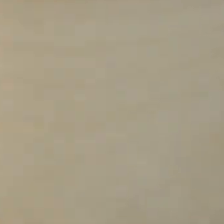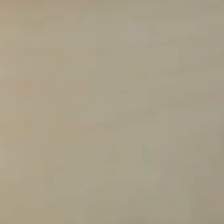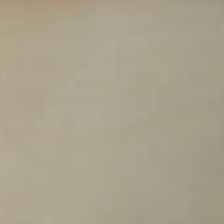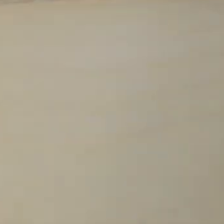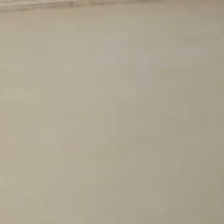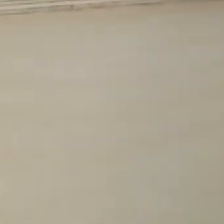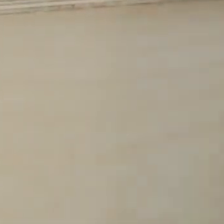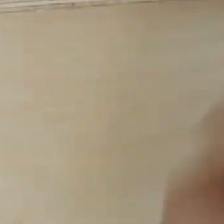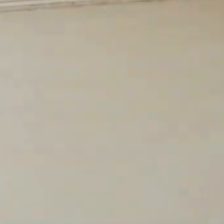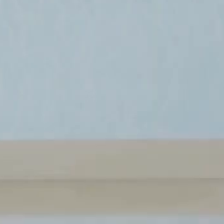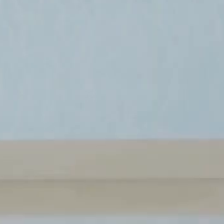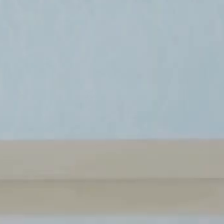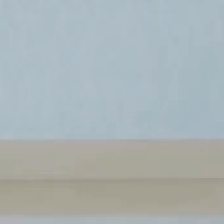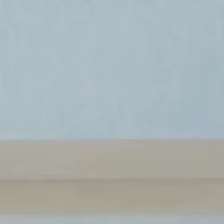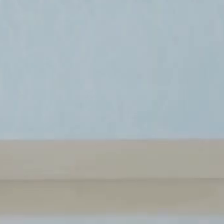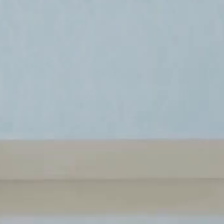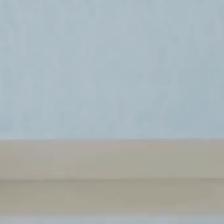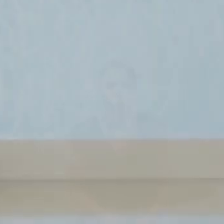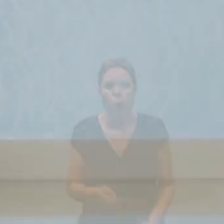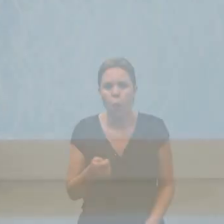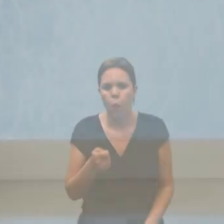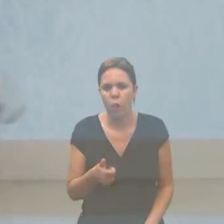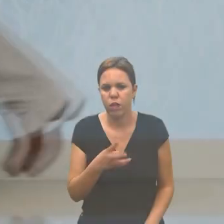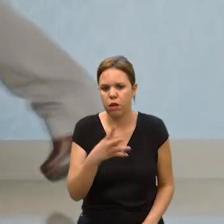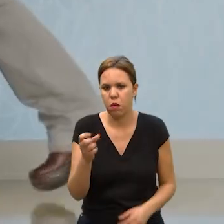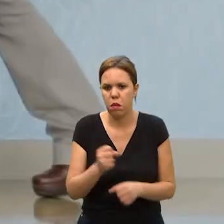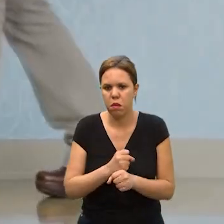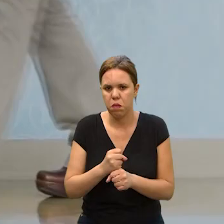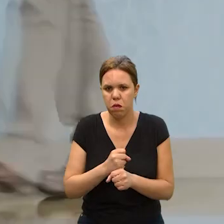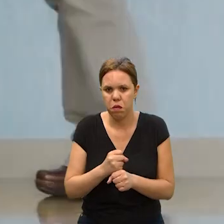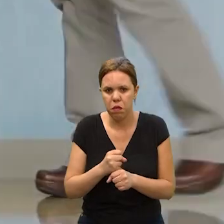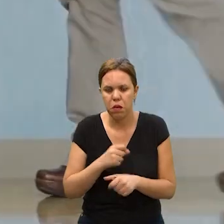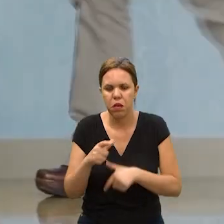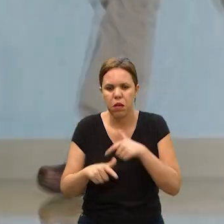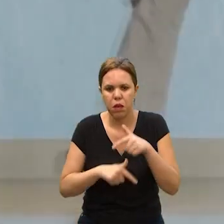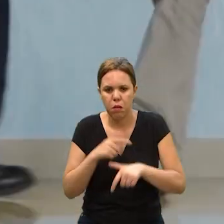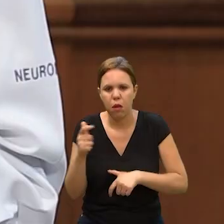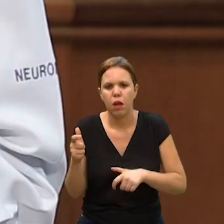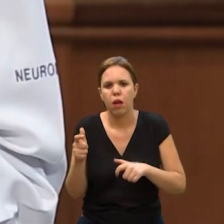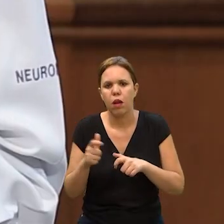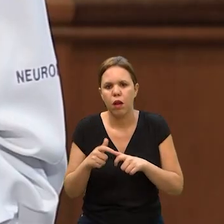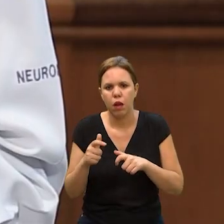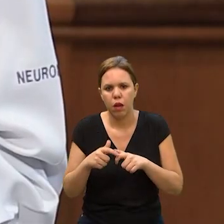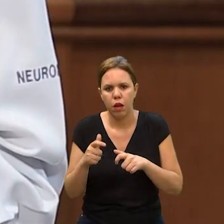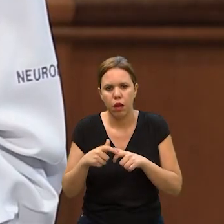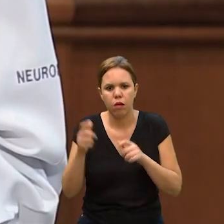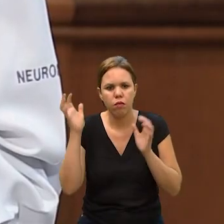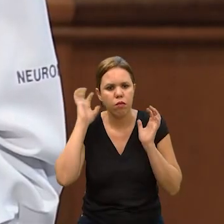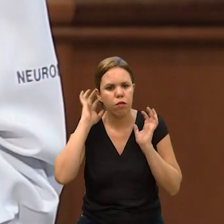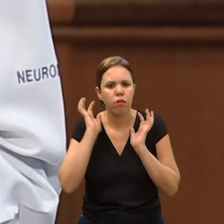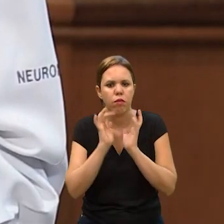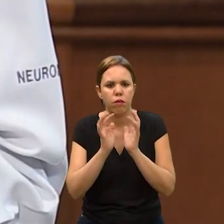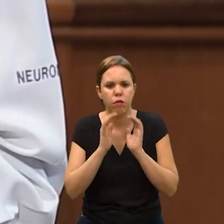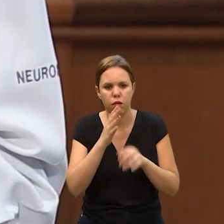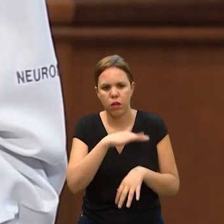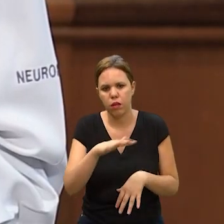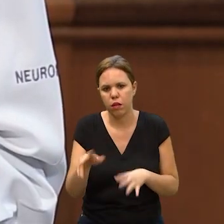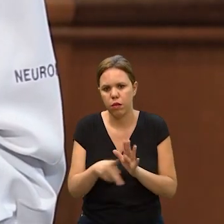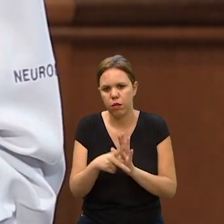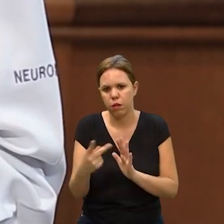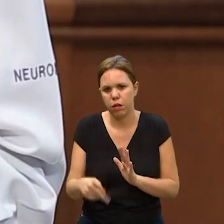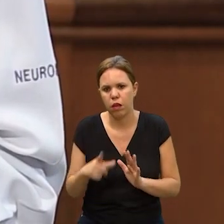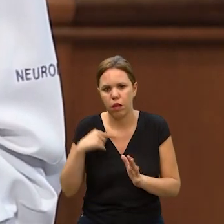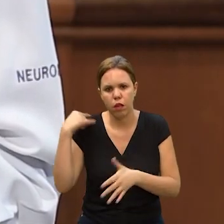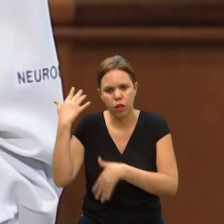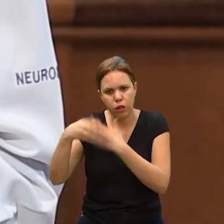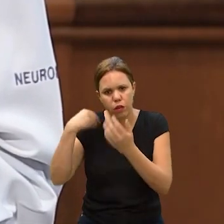Bom, na caminhada aí de quase 40 anos de neuropediatria, né, a gente já tem um histórico aí